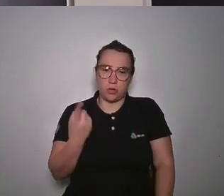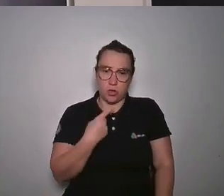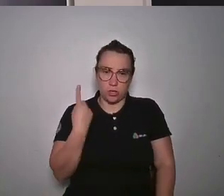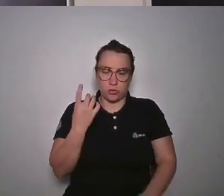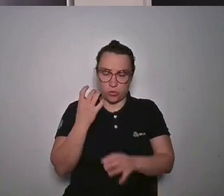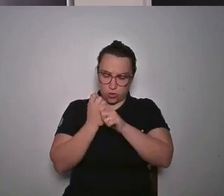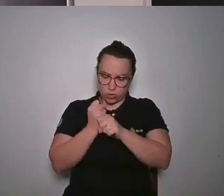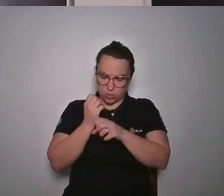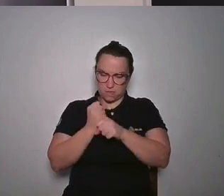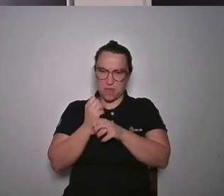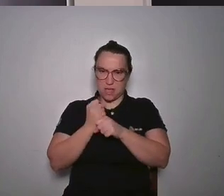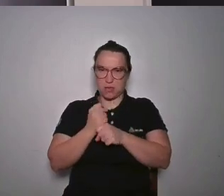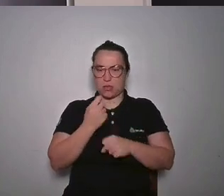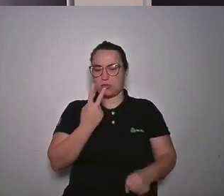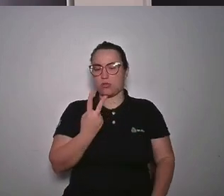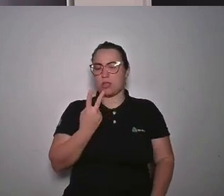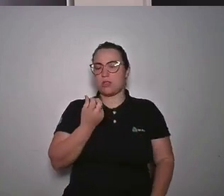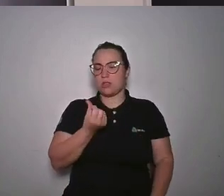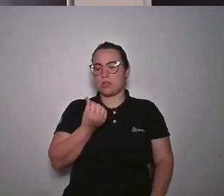receita,